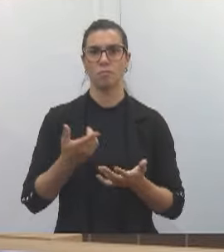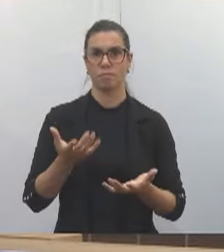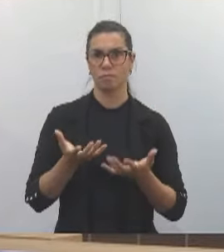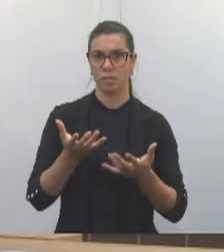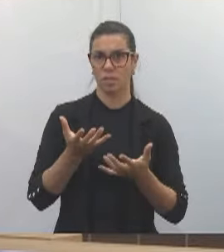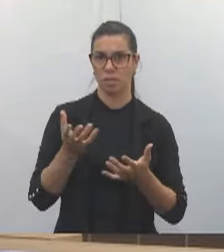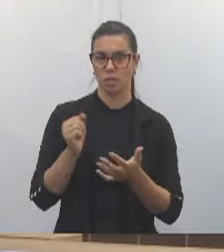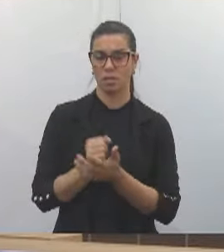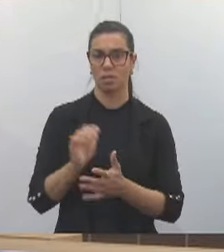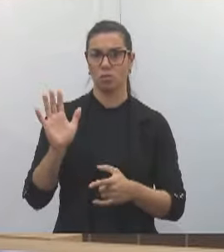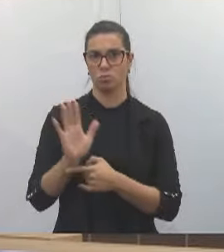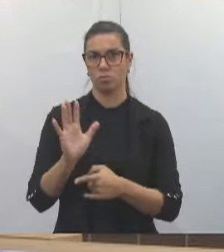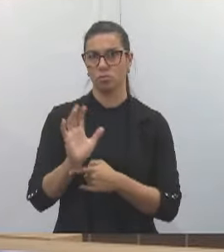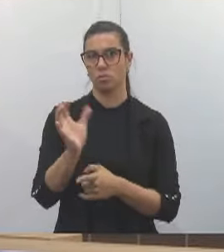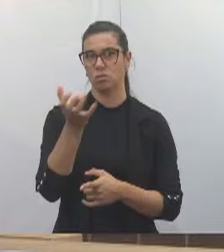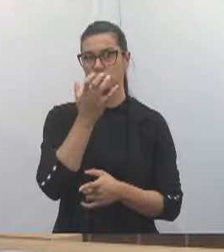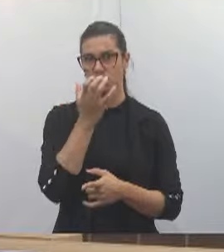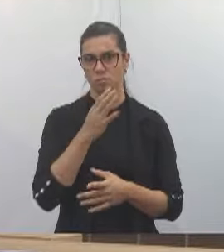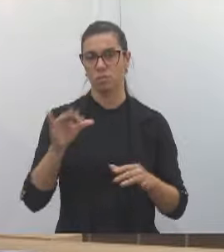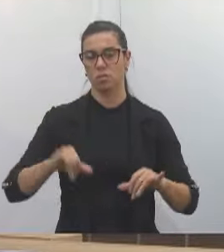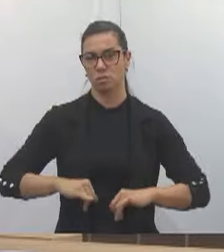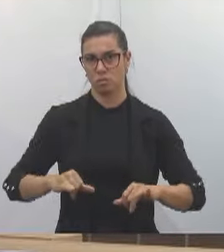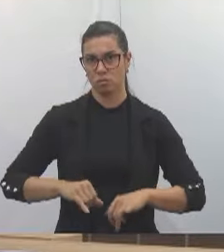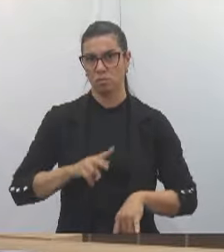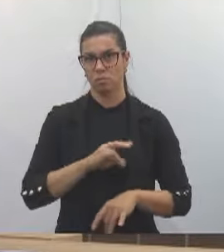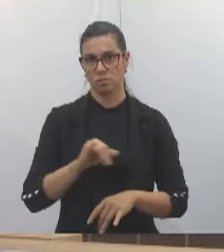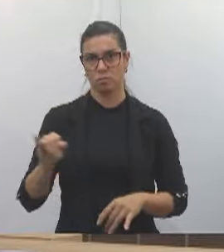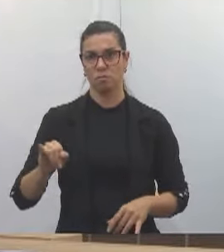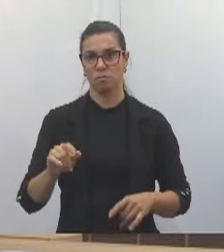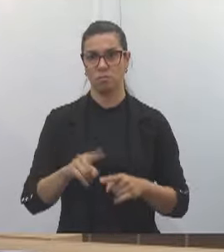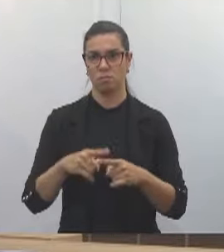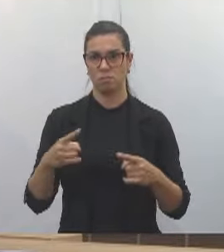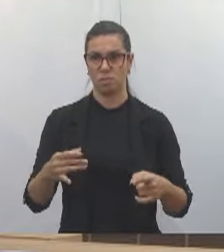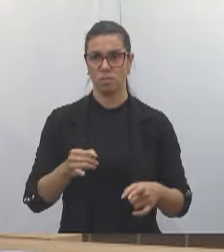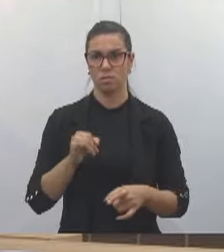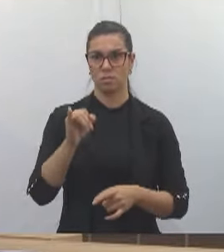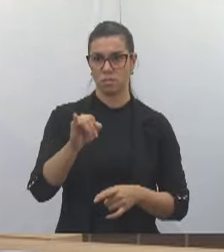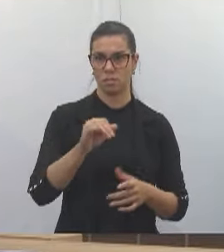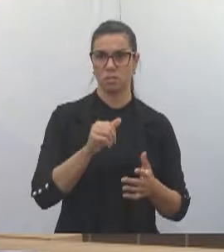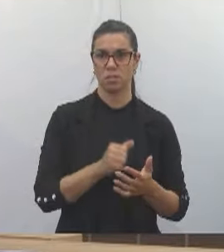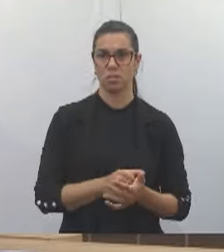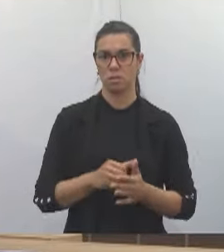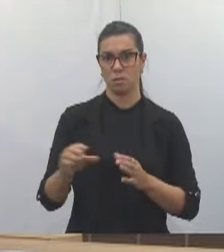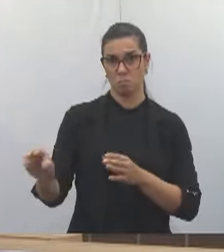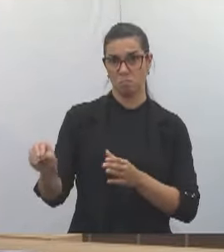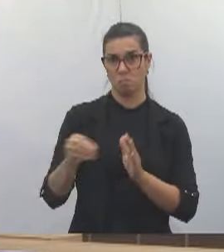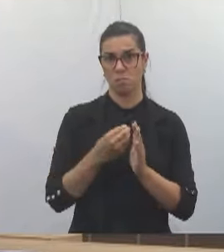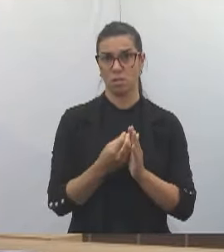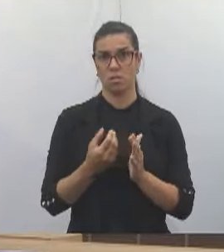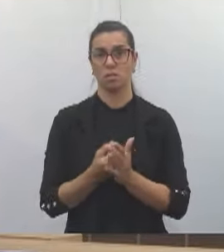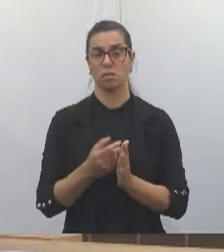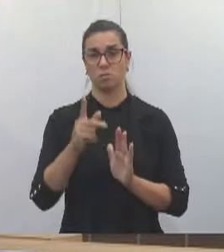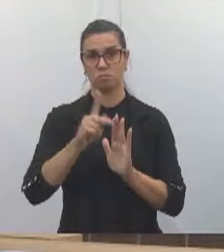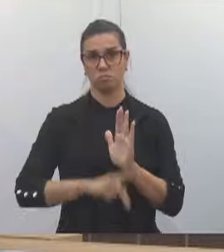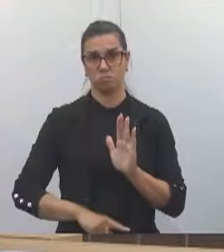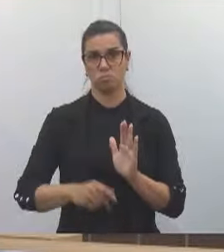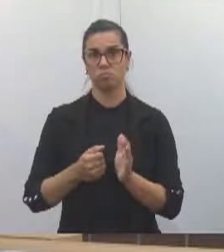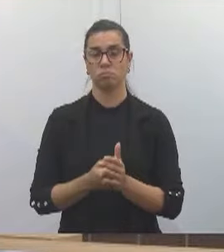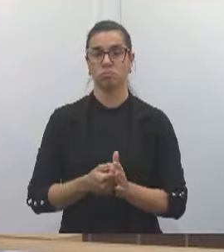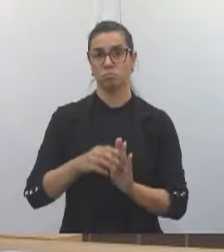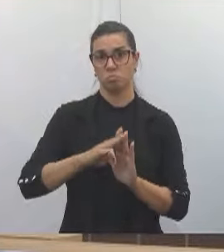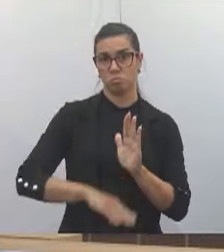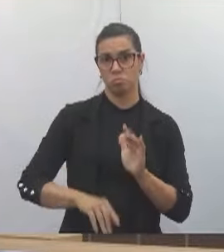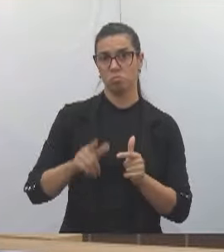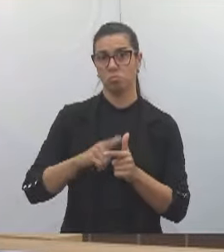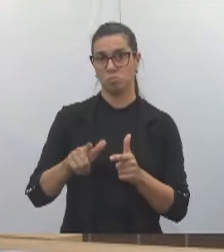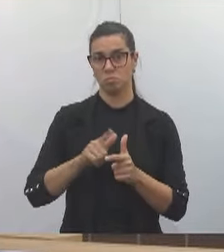que a gente sabe que está sofrendo. Se o prefeito vai vetar, mas em paralelo vai mandar um projeto, vai amenizar um pouco. A gente não